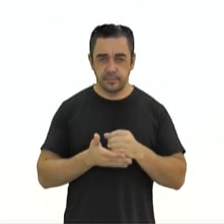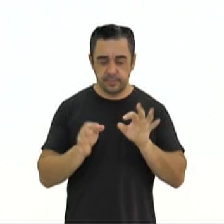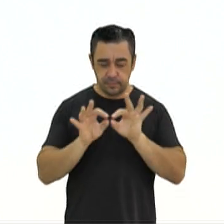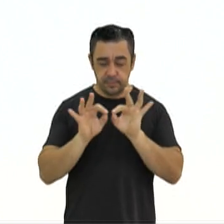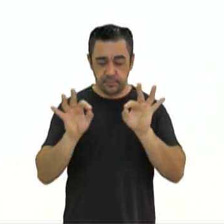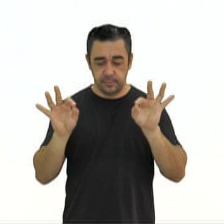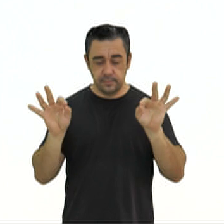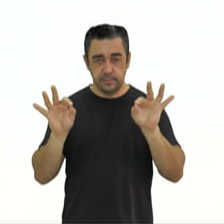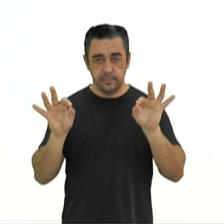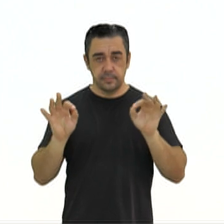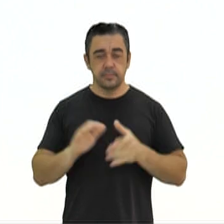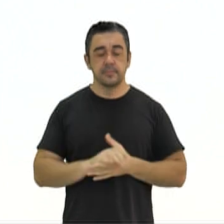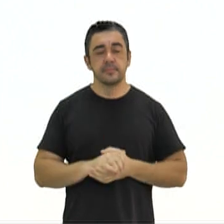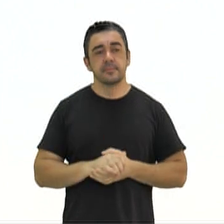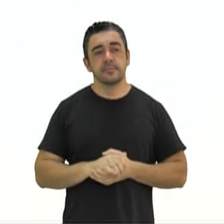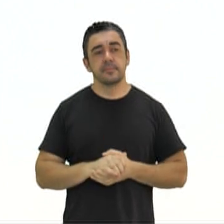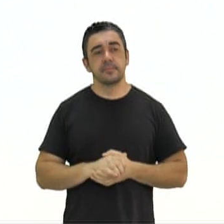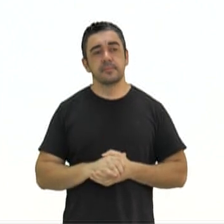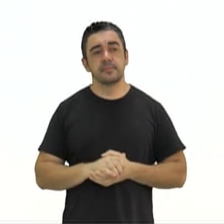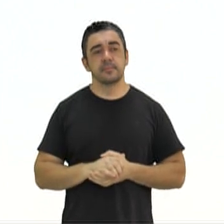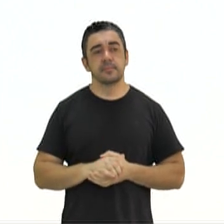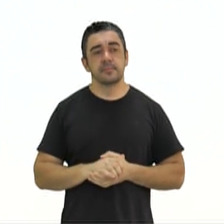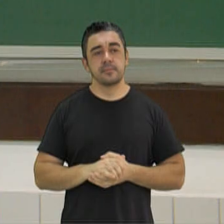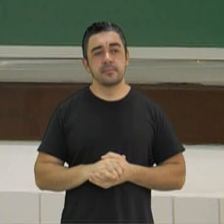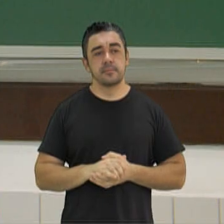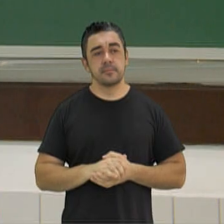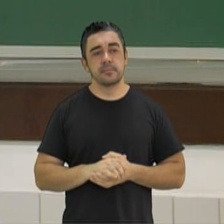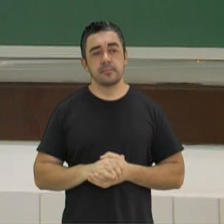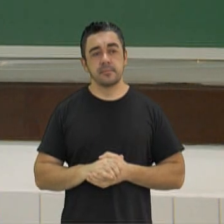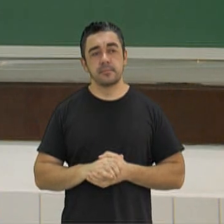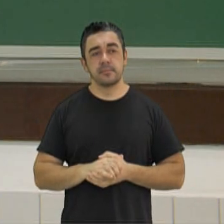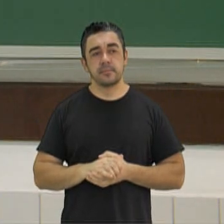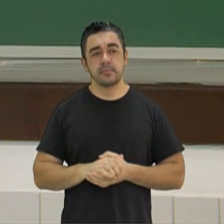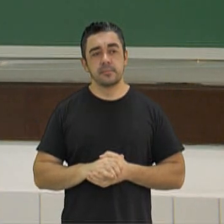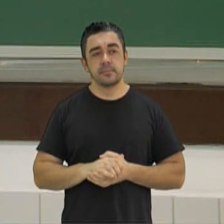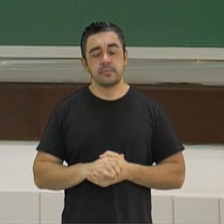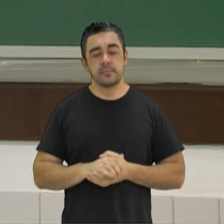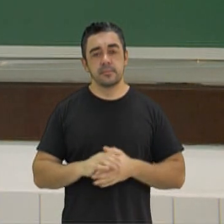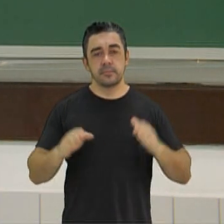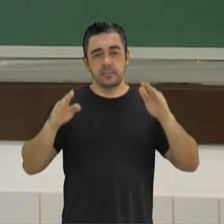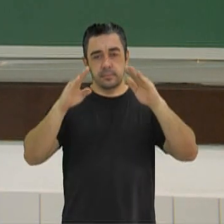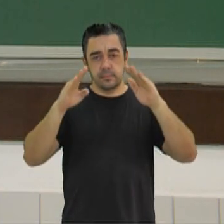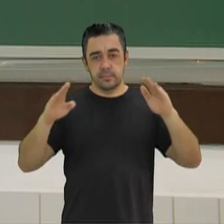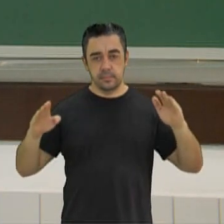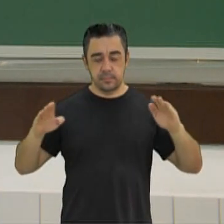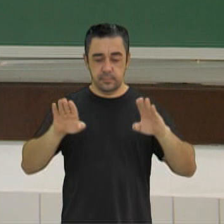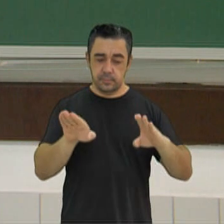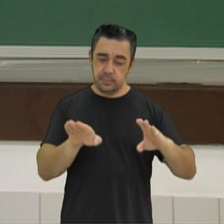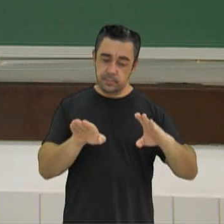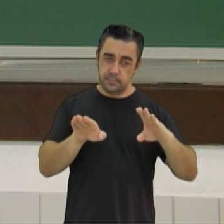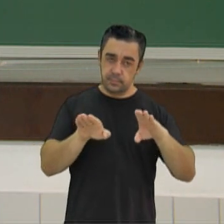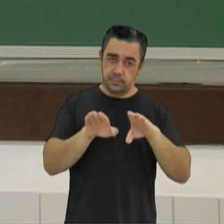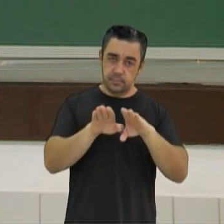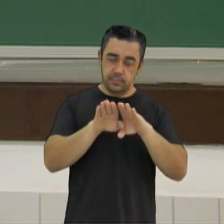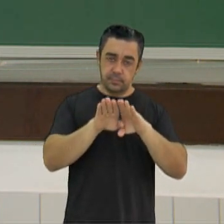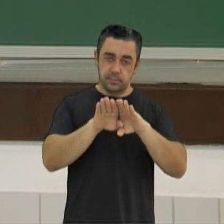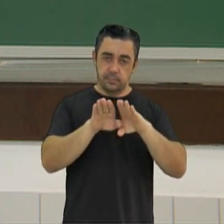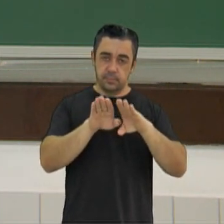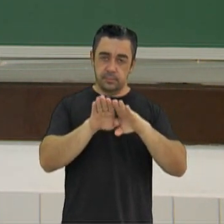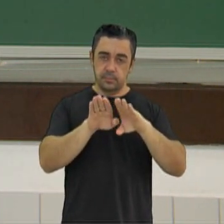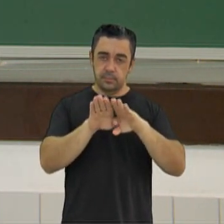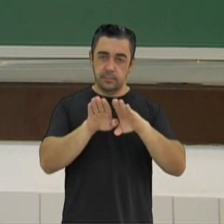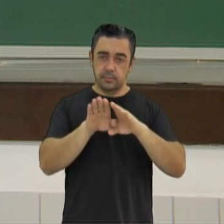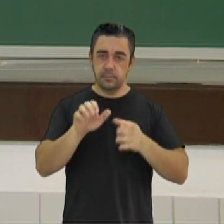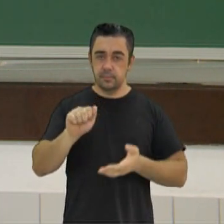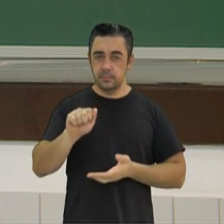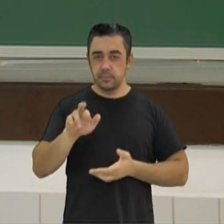tá? Você tem aqui na nossa aresta, cuidado que isto aqui não é altura,